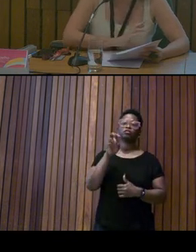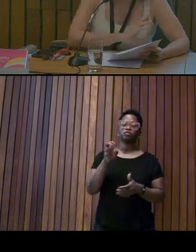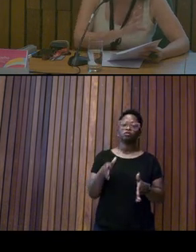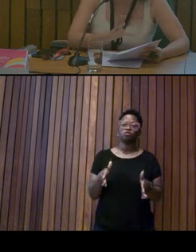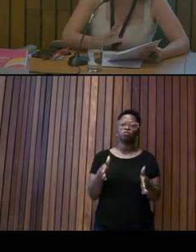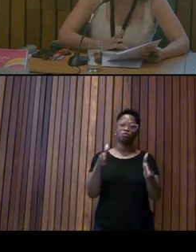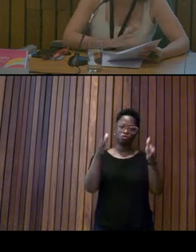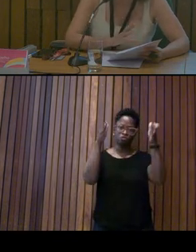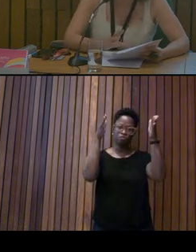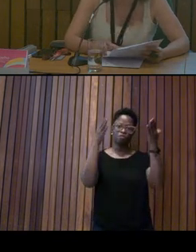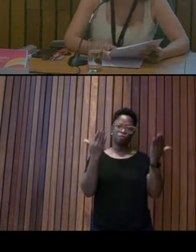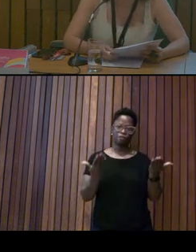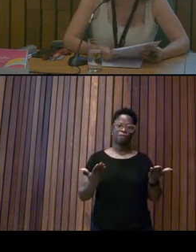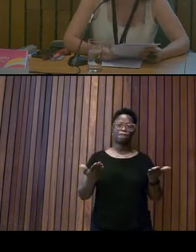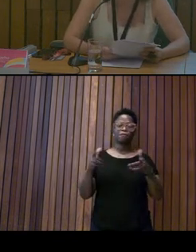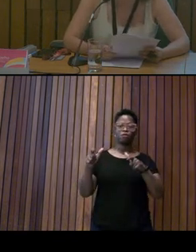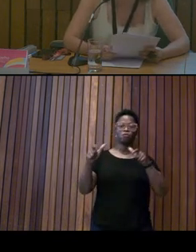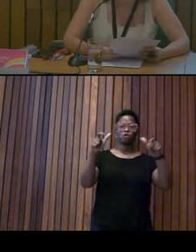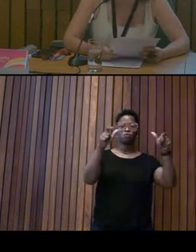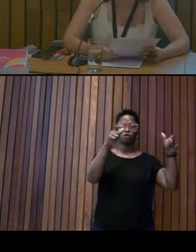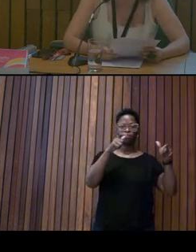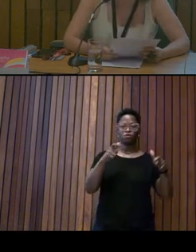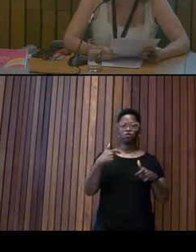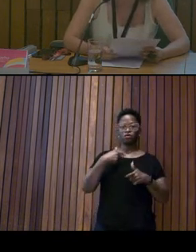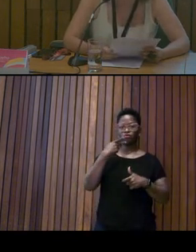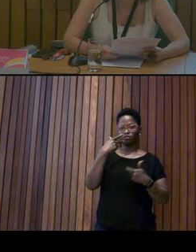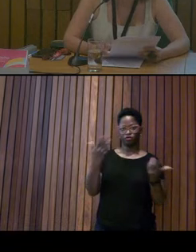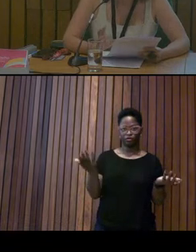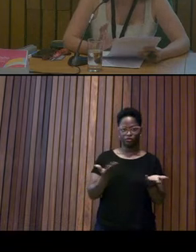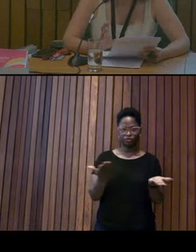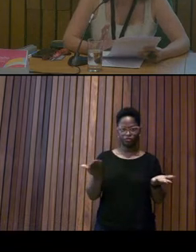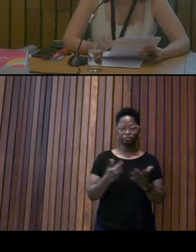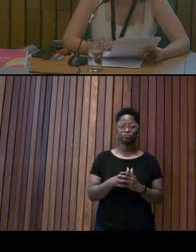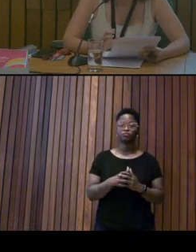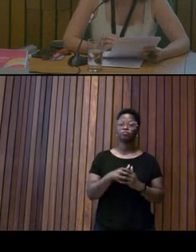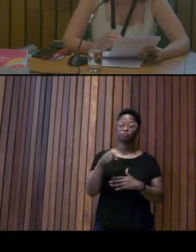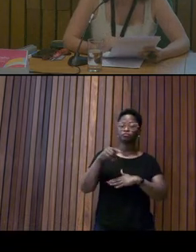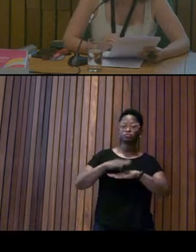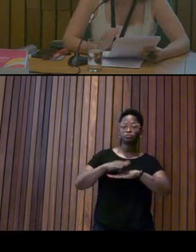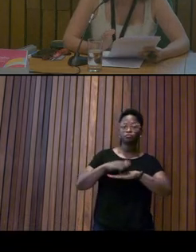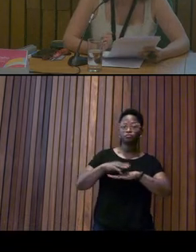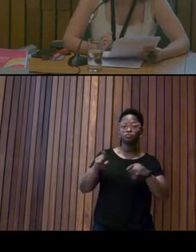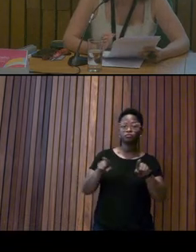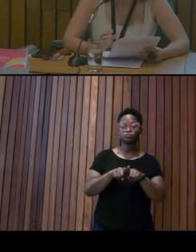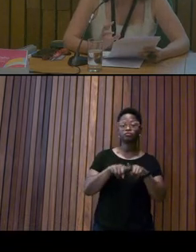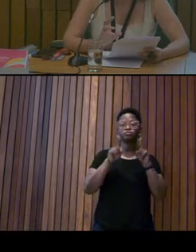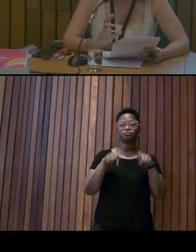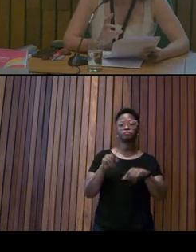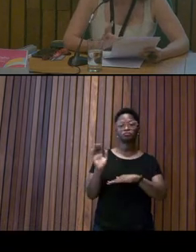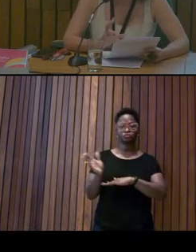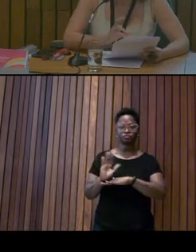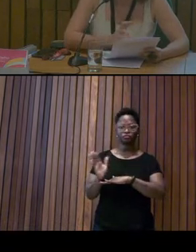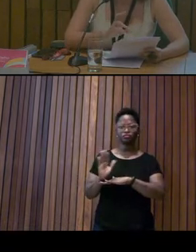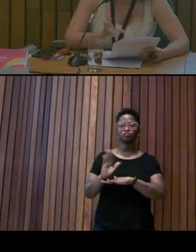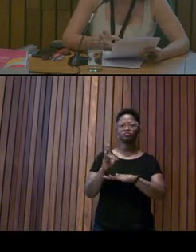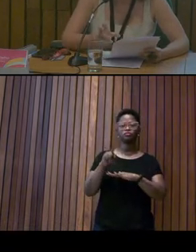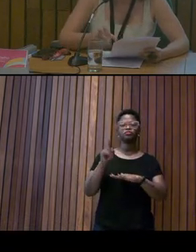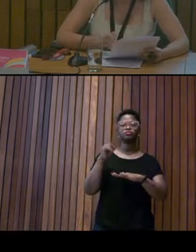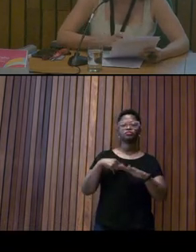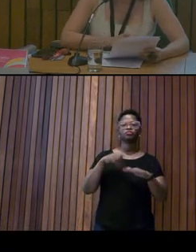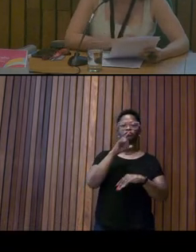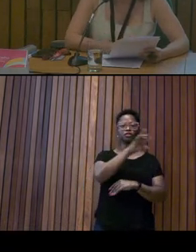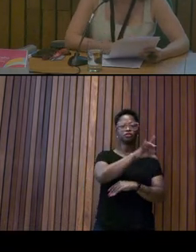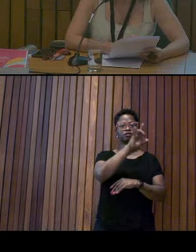por esses locais, esses territórios que eu comentei. E foi feito, então, um filme para os murais de